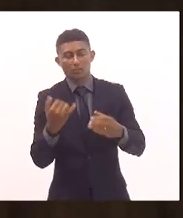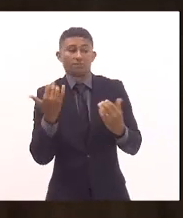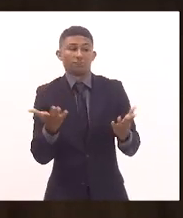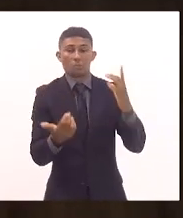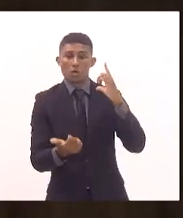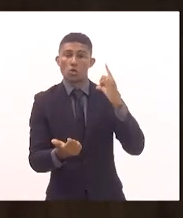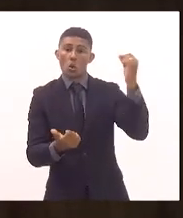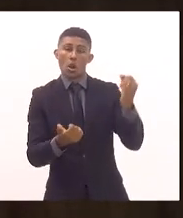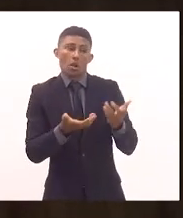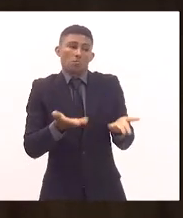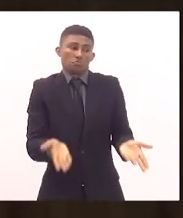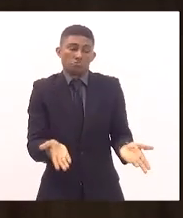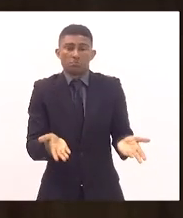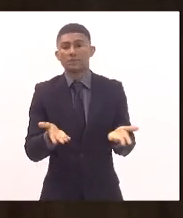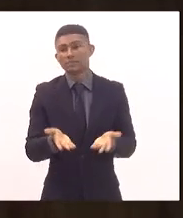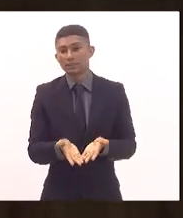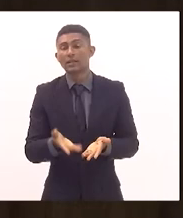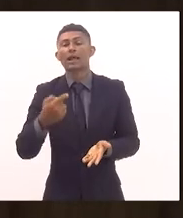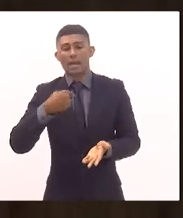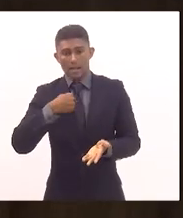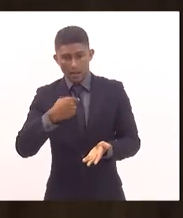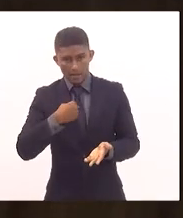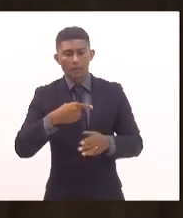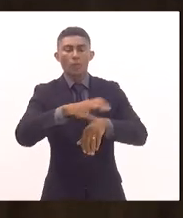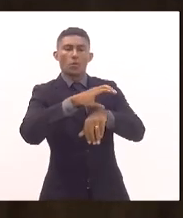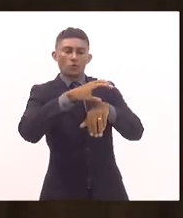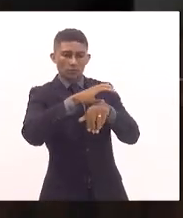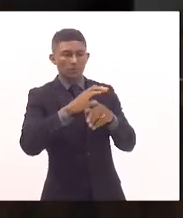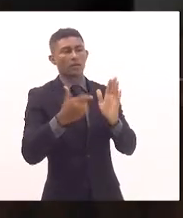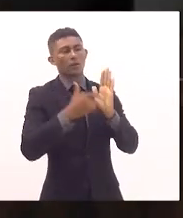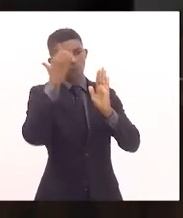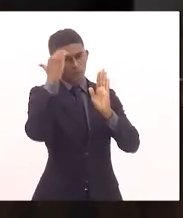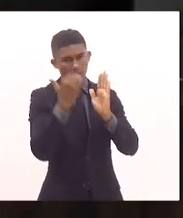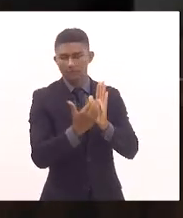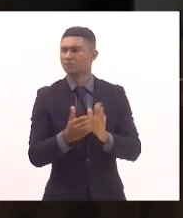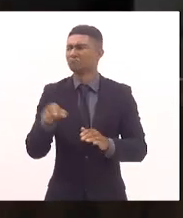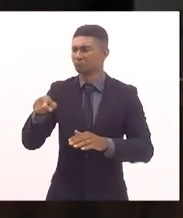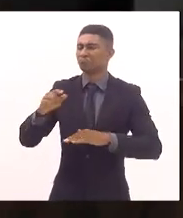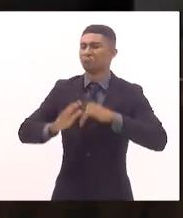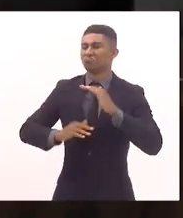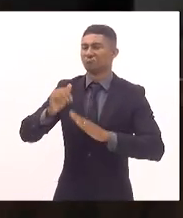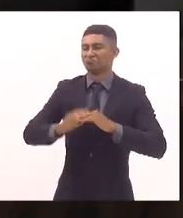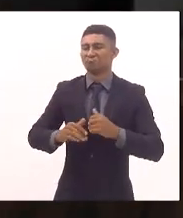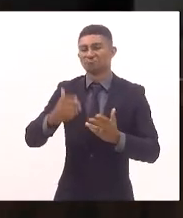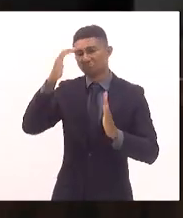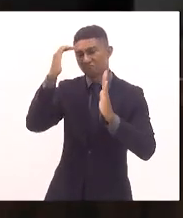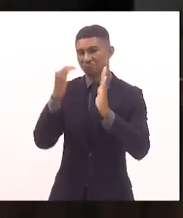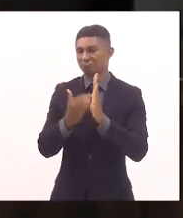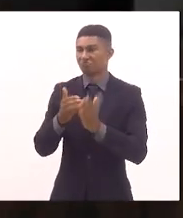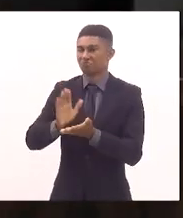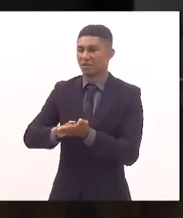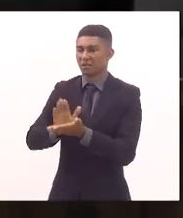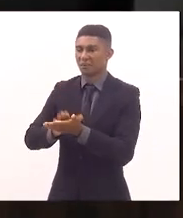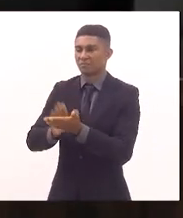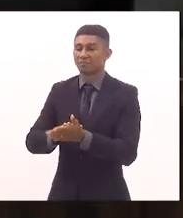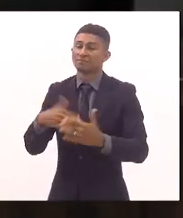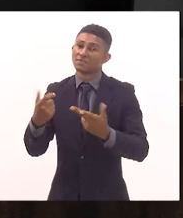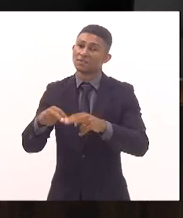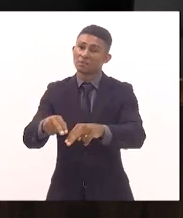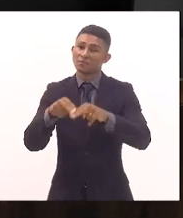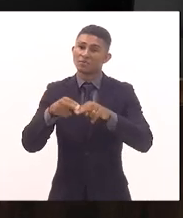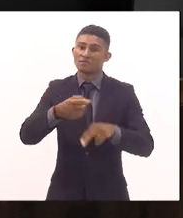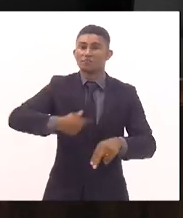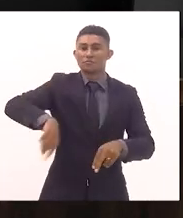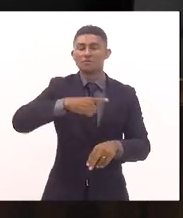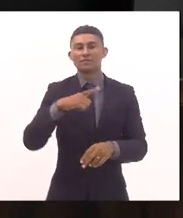por Vossa Excelência para cumprir a Constituição. E faz muito bem, parabéns. Por isso que nós temos uma